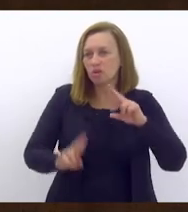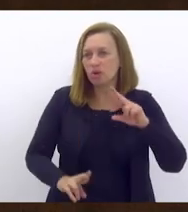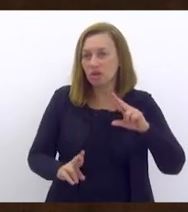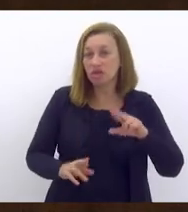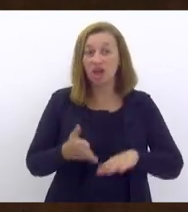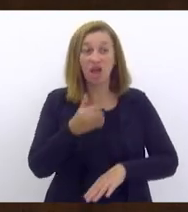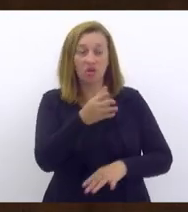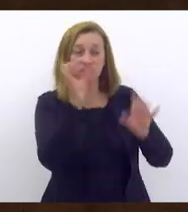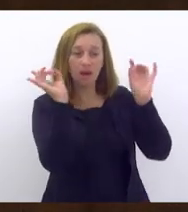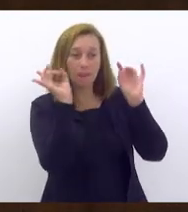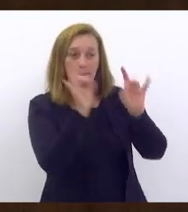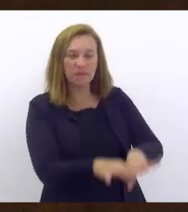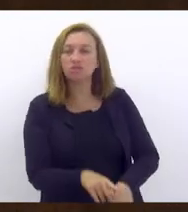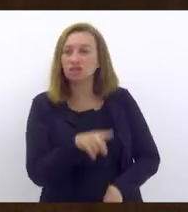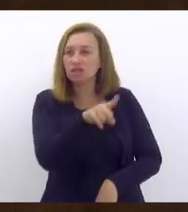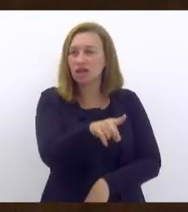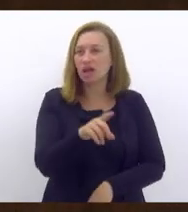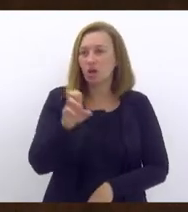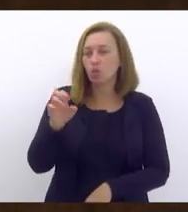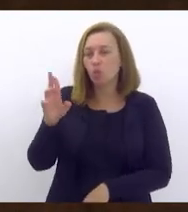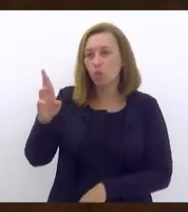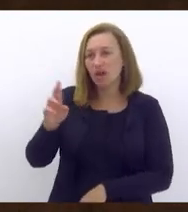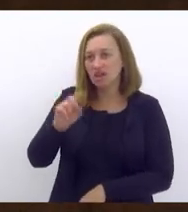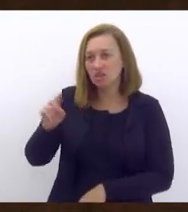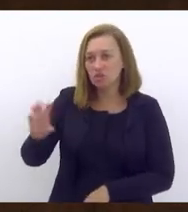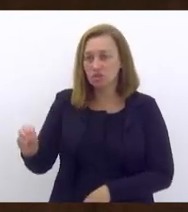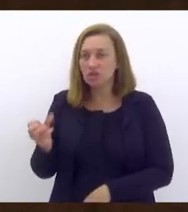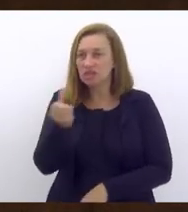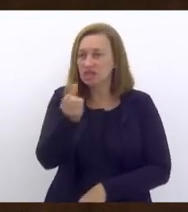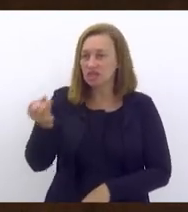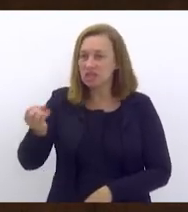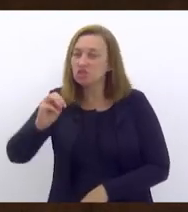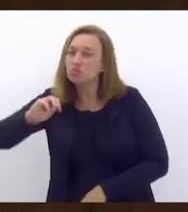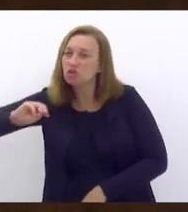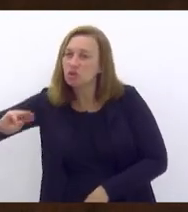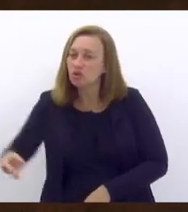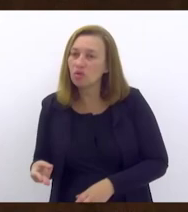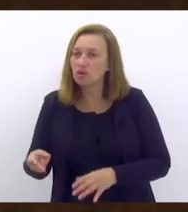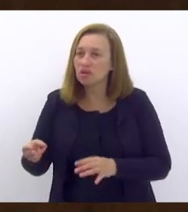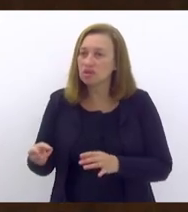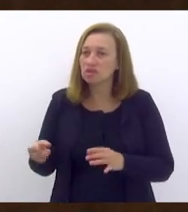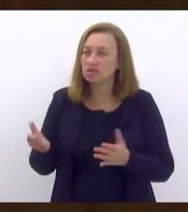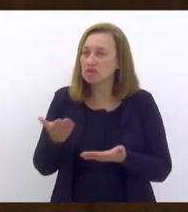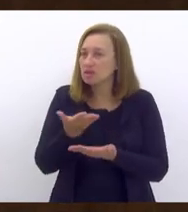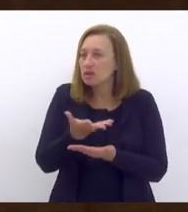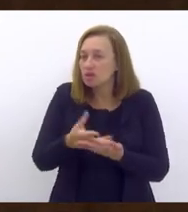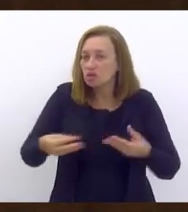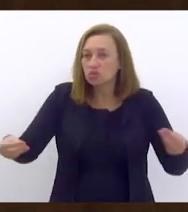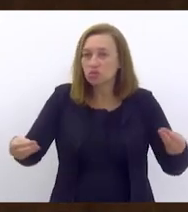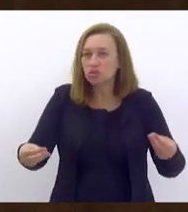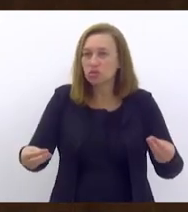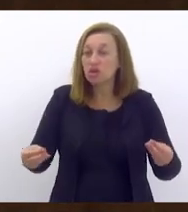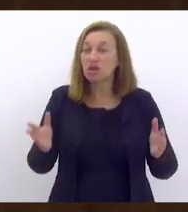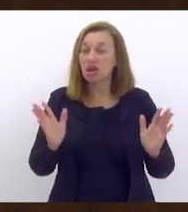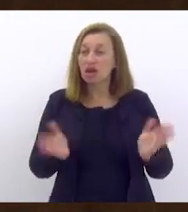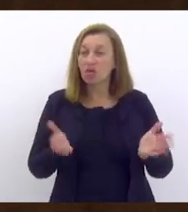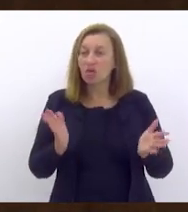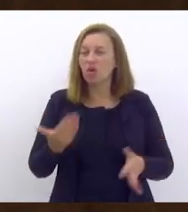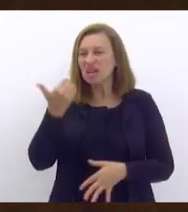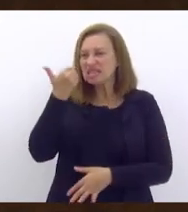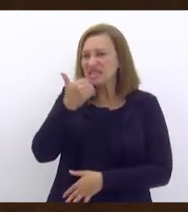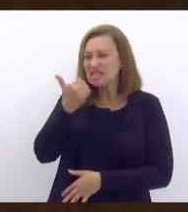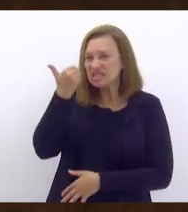ESO largada, abandonada, 600 milhões foi para o ralo, acabou a campanha, e graças a Deus que esse canalha desse